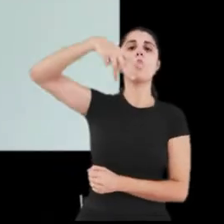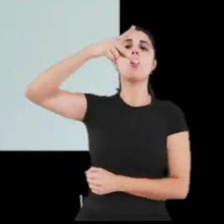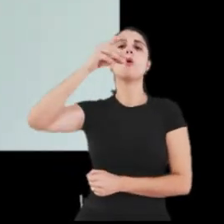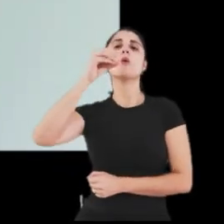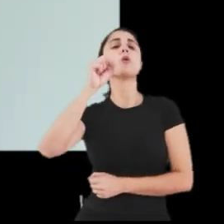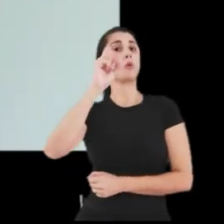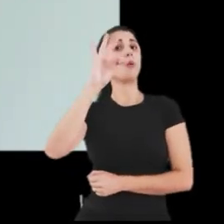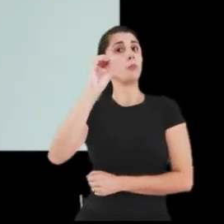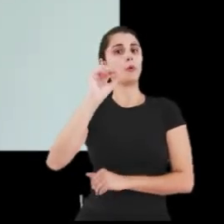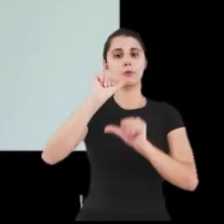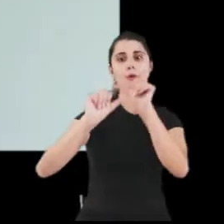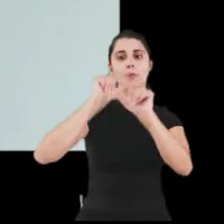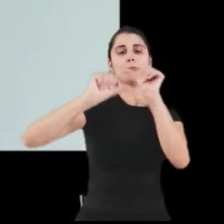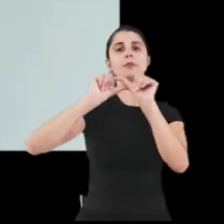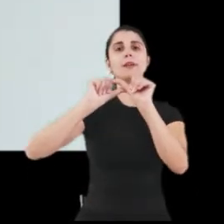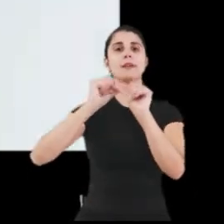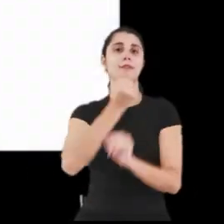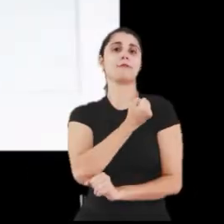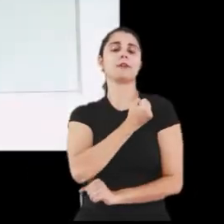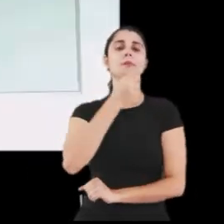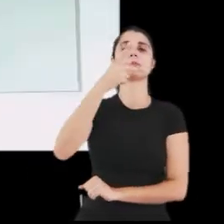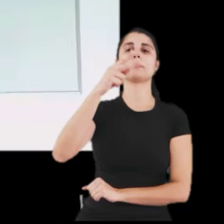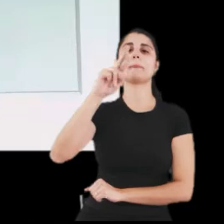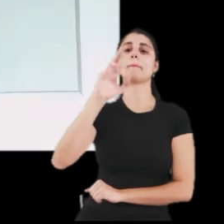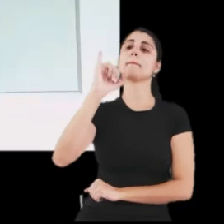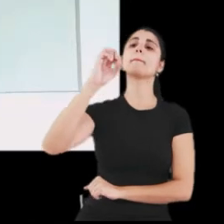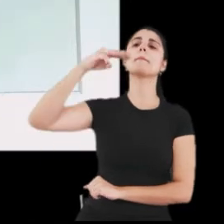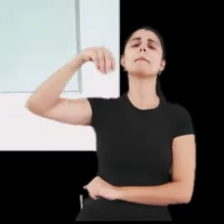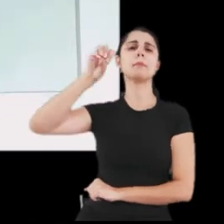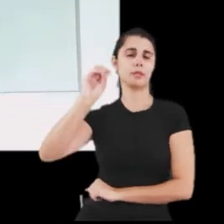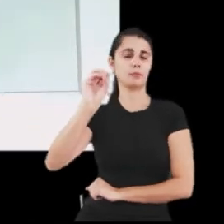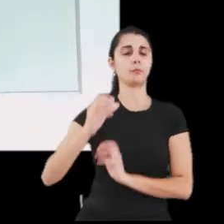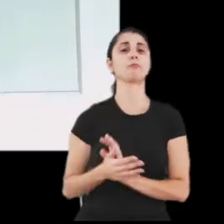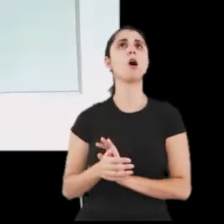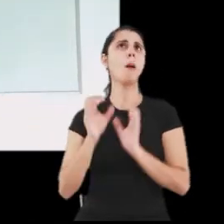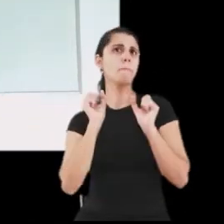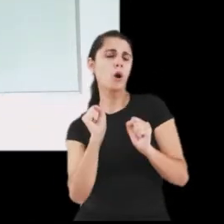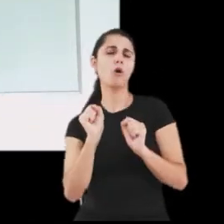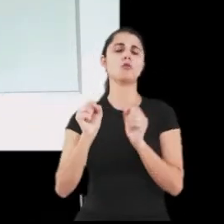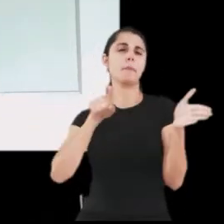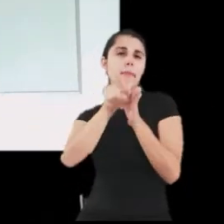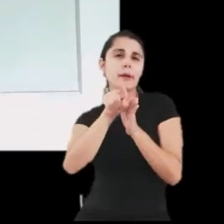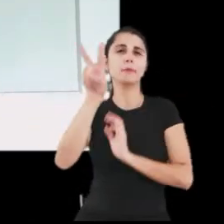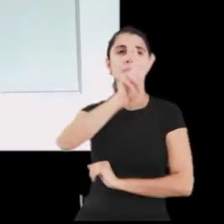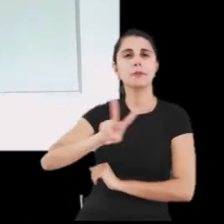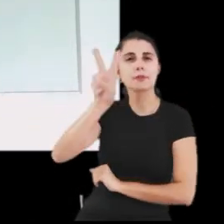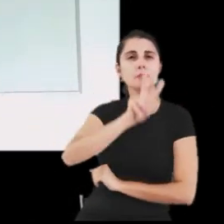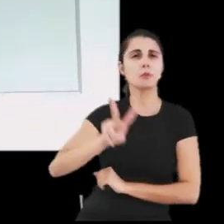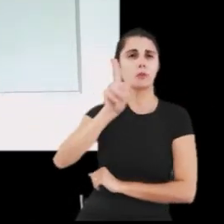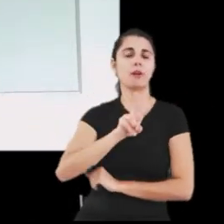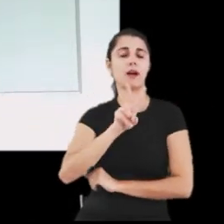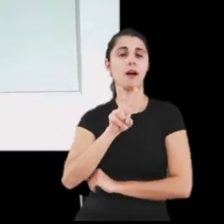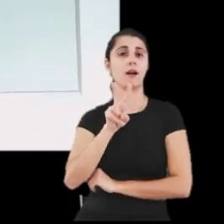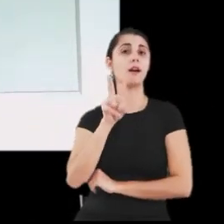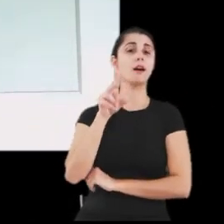o decompus em fatores primos. Agora, que a questão do seu vestibular queira que você determine